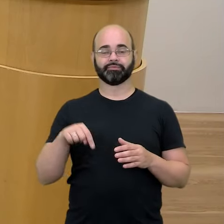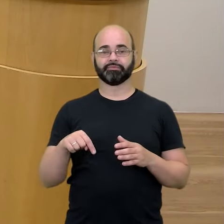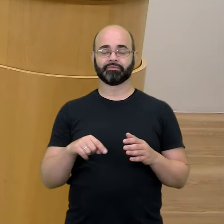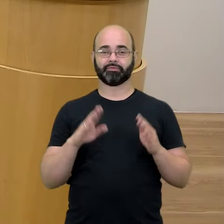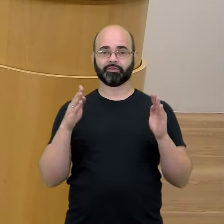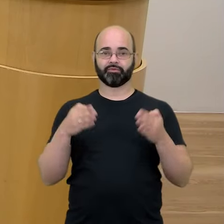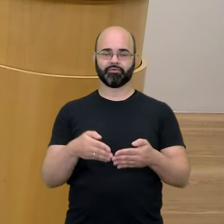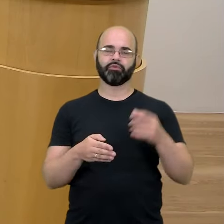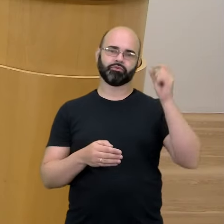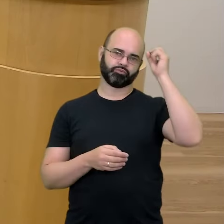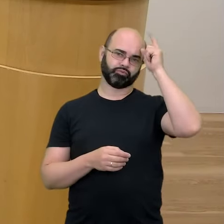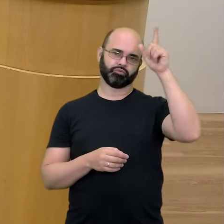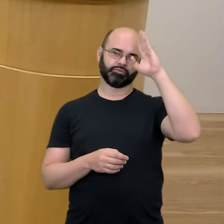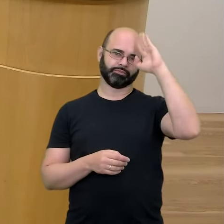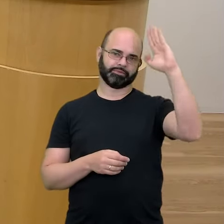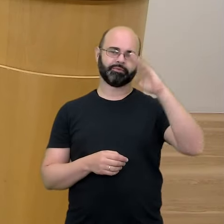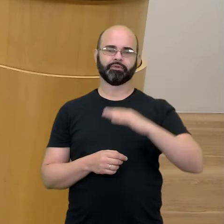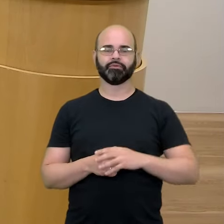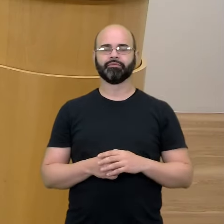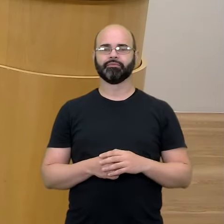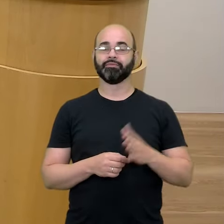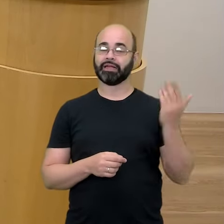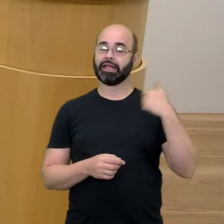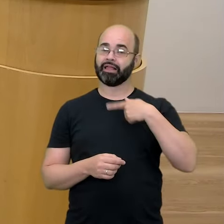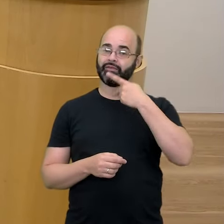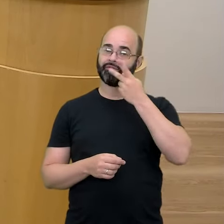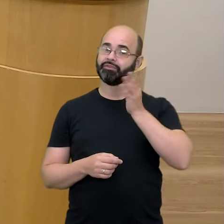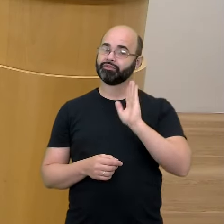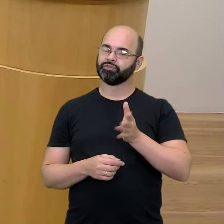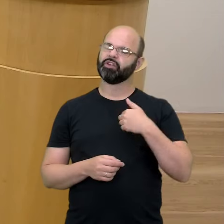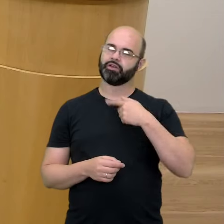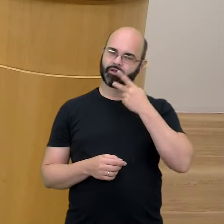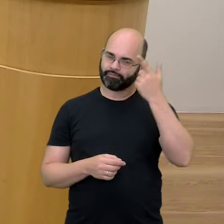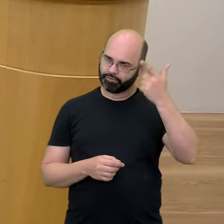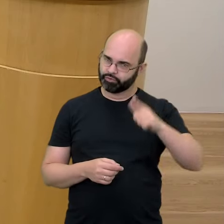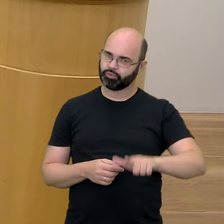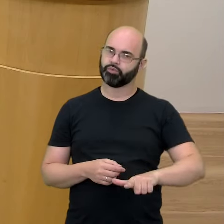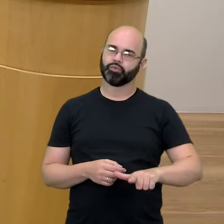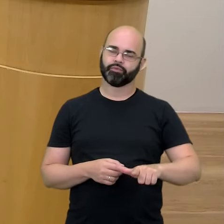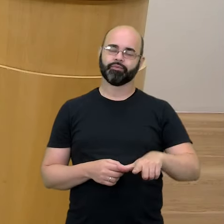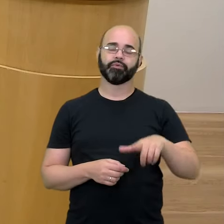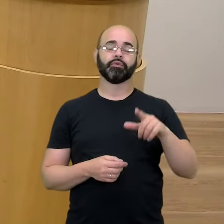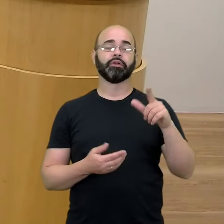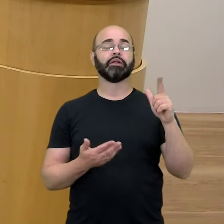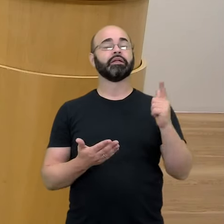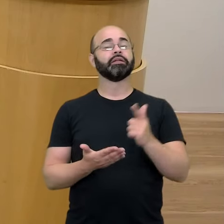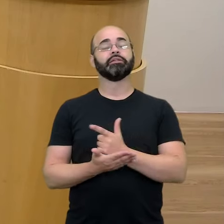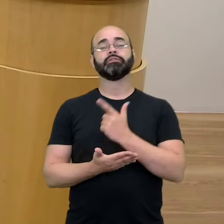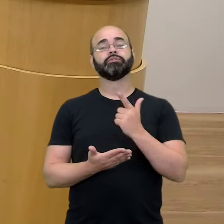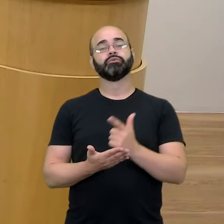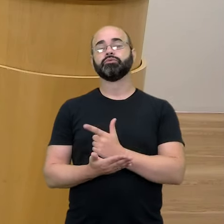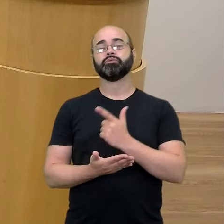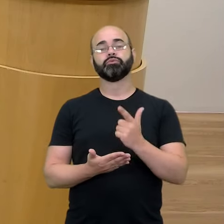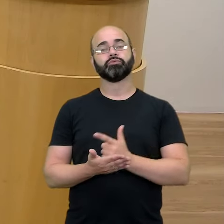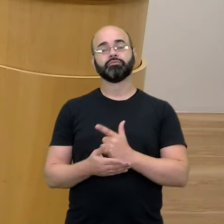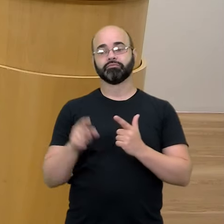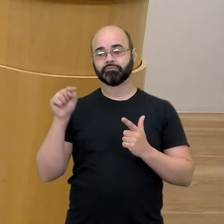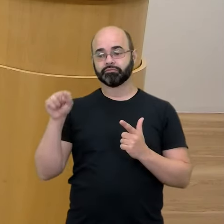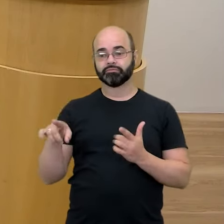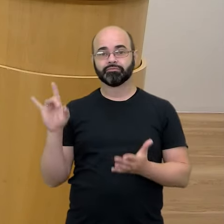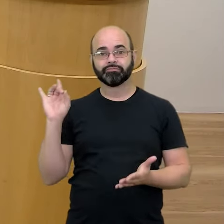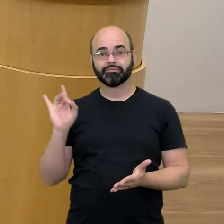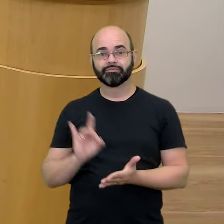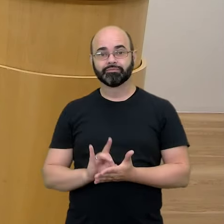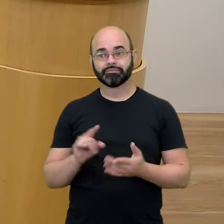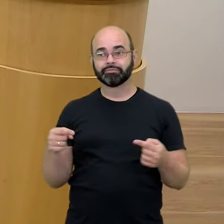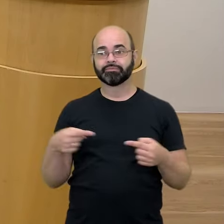cultura. Então, eu já falei sobre isso, vou repetir. A literatura, ela não precisa ser igual à realidade, mas de